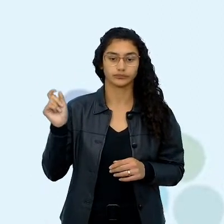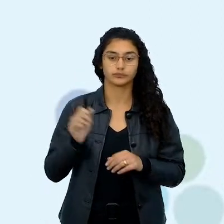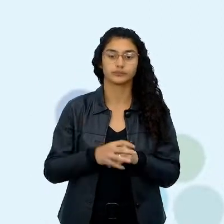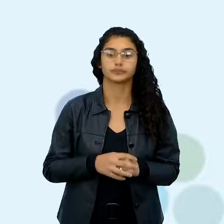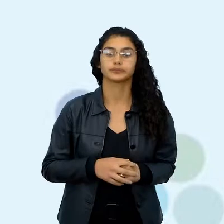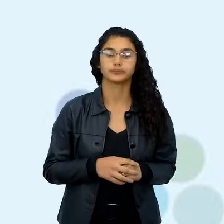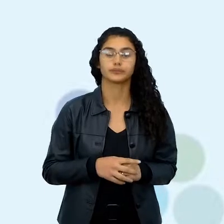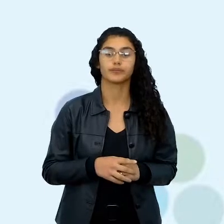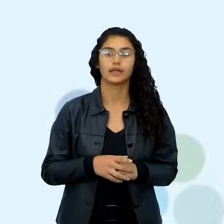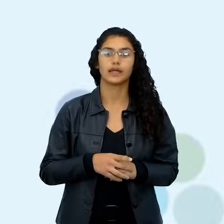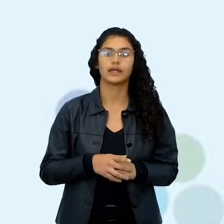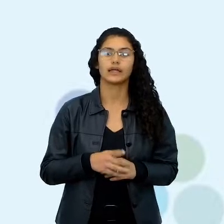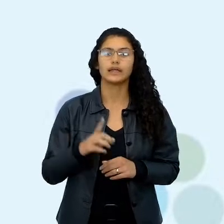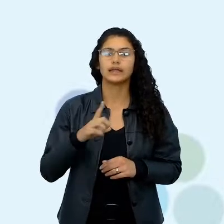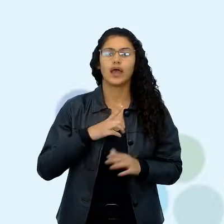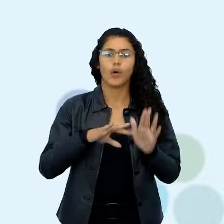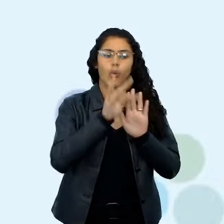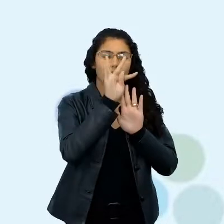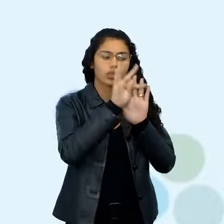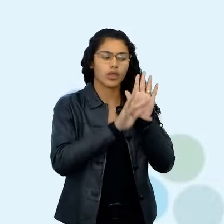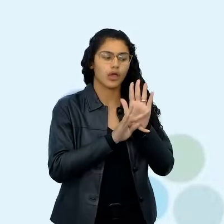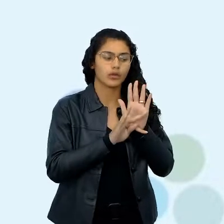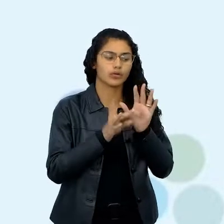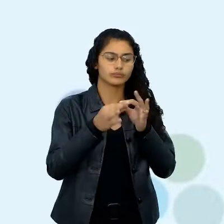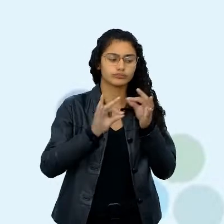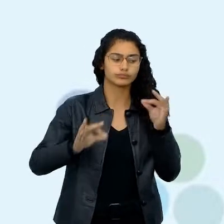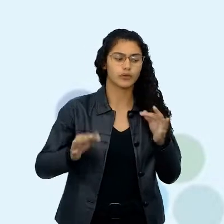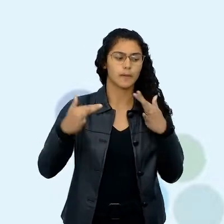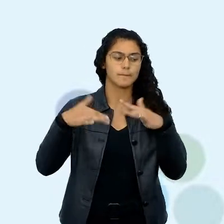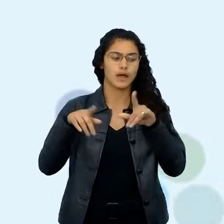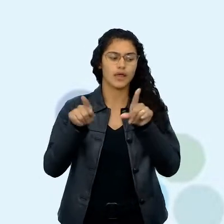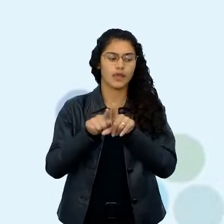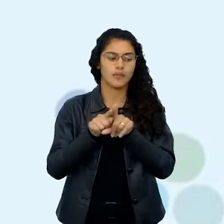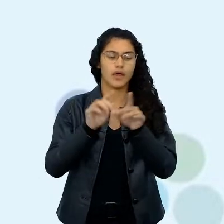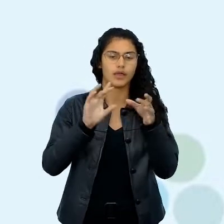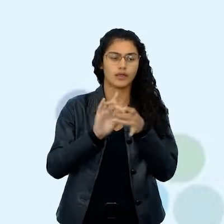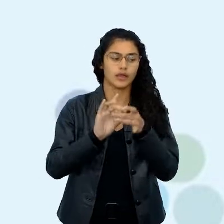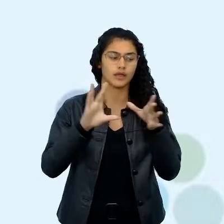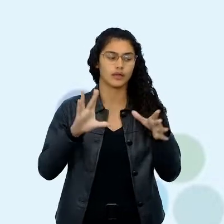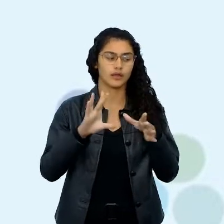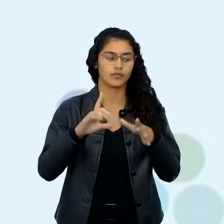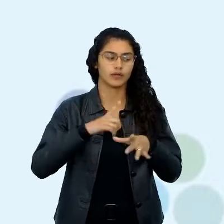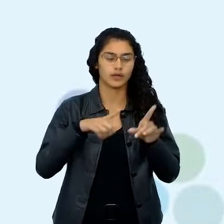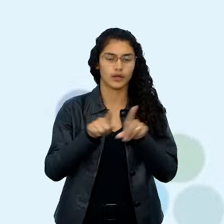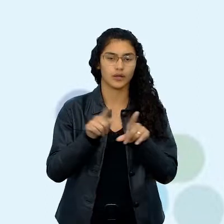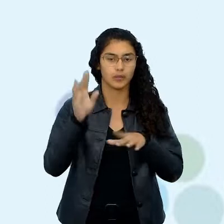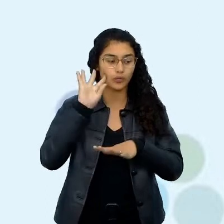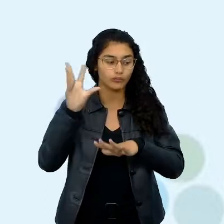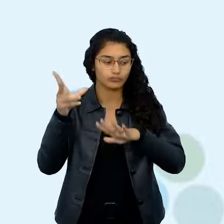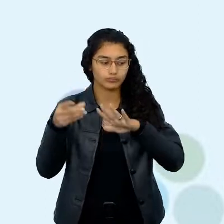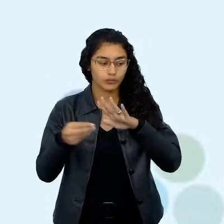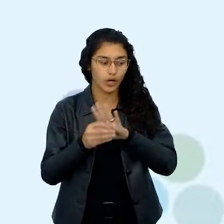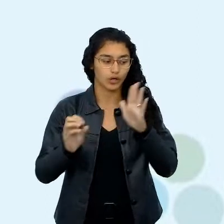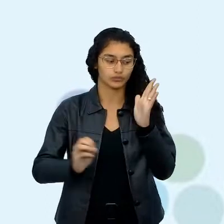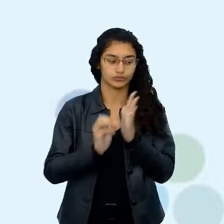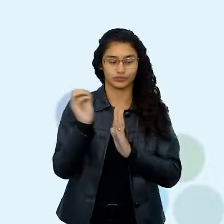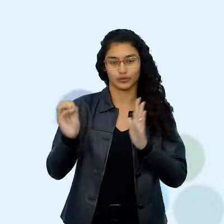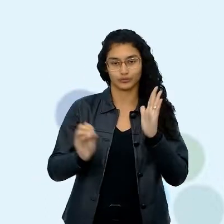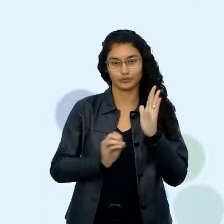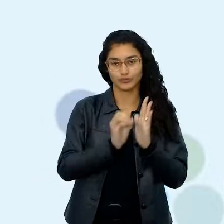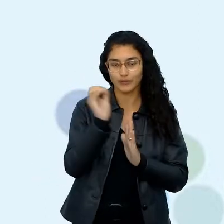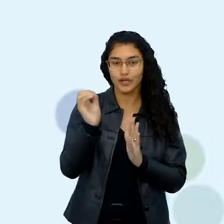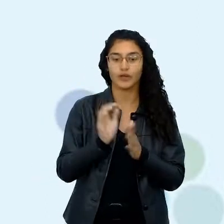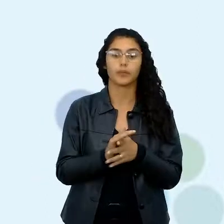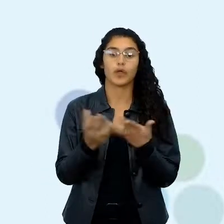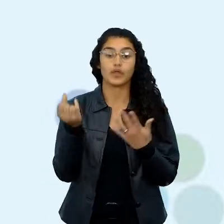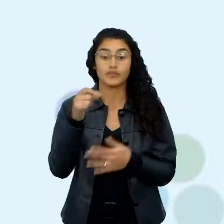EM13CHS201, ela é um texto comprido, mas está disponível no repositório do Centro de Mídias.